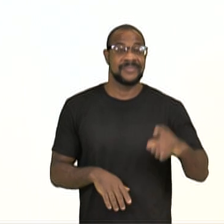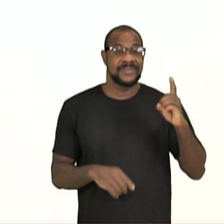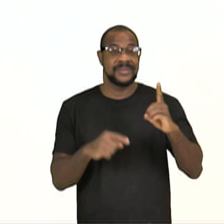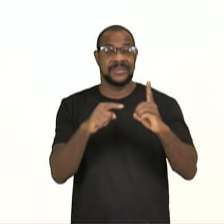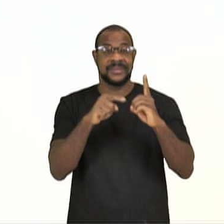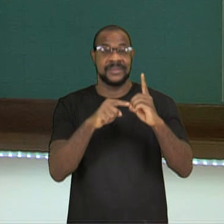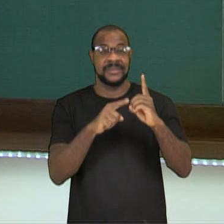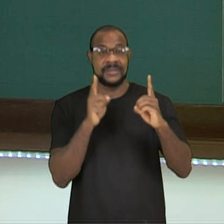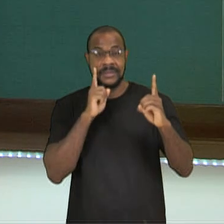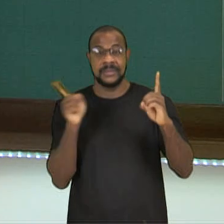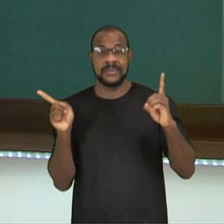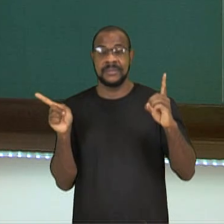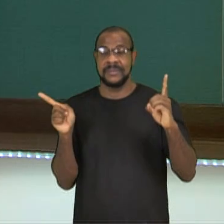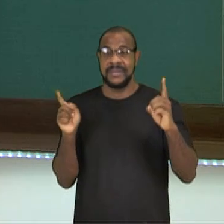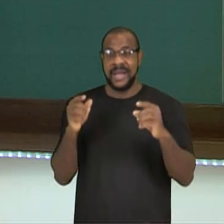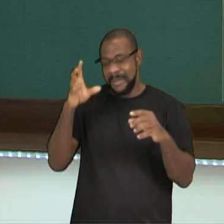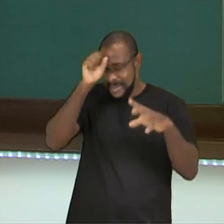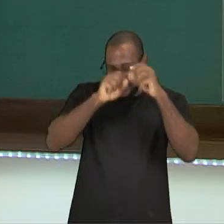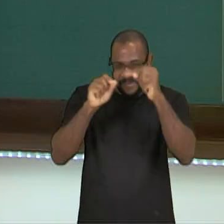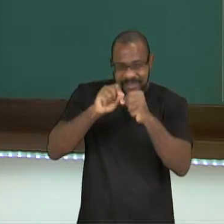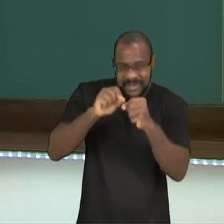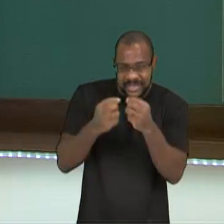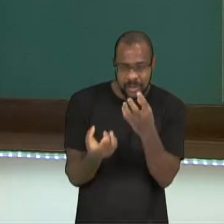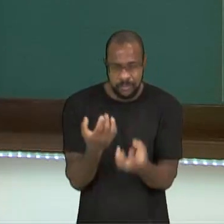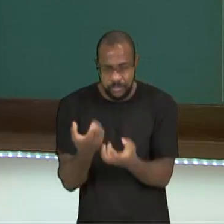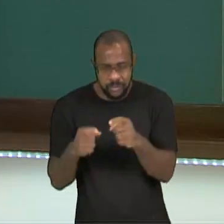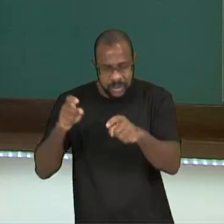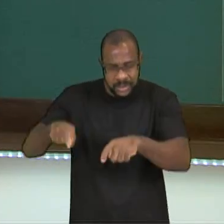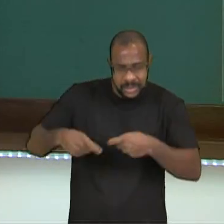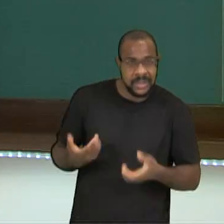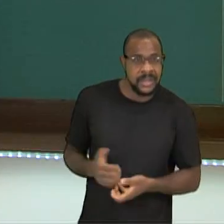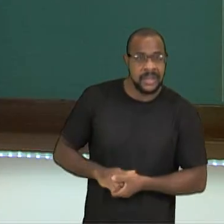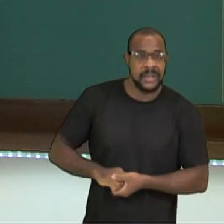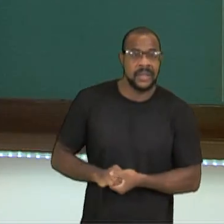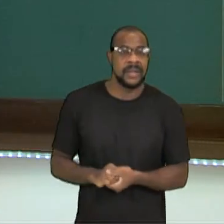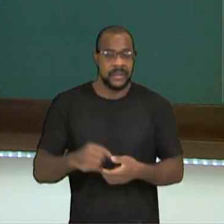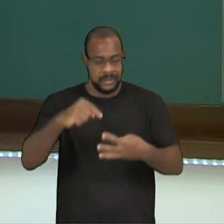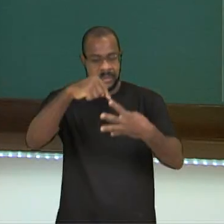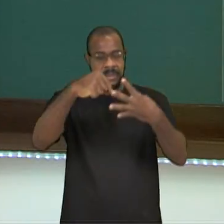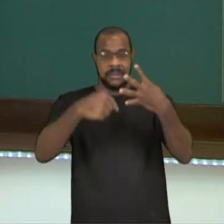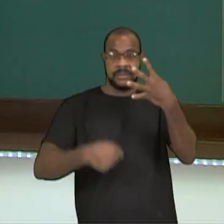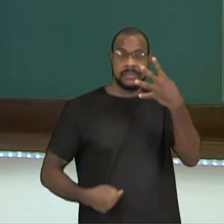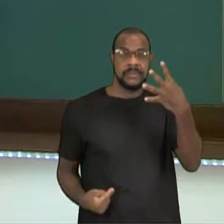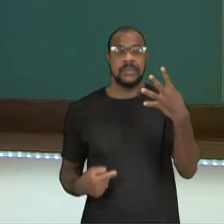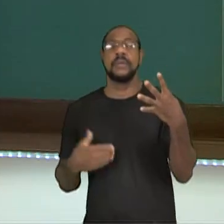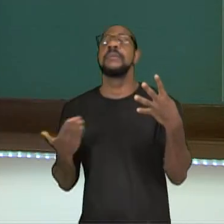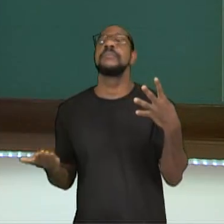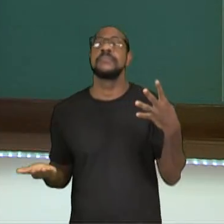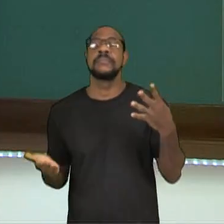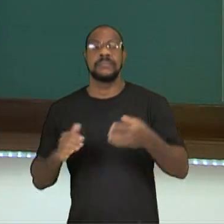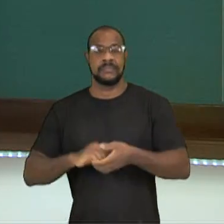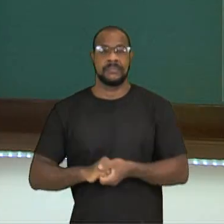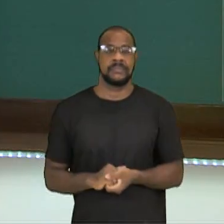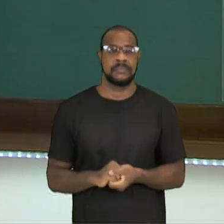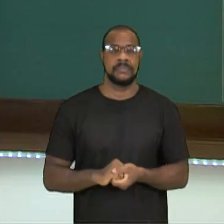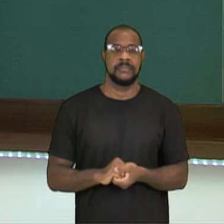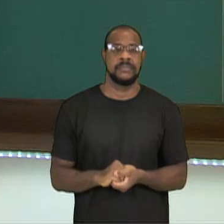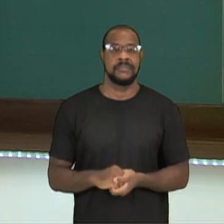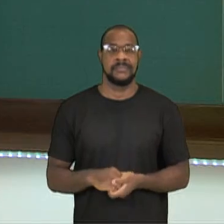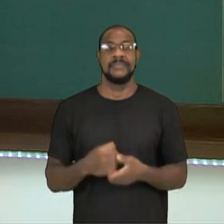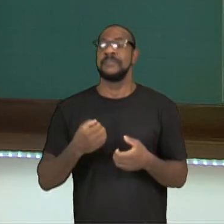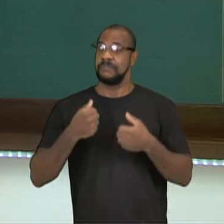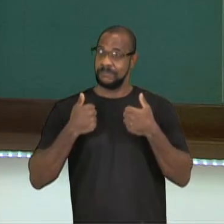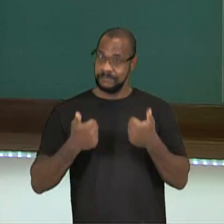aprender a fazer o fogo e a agricultura. Letra A, B, C ou D, galerinha do sexto ano? Qual?